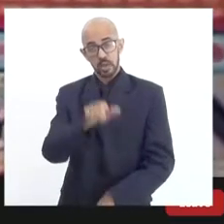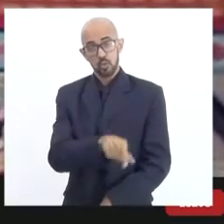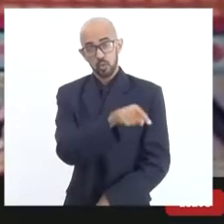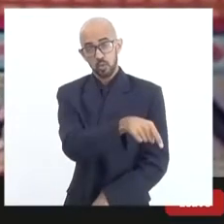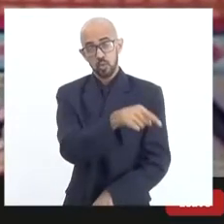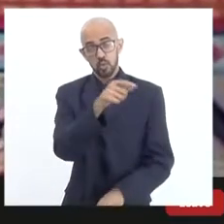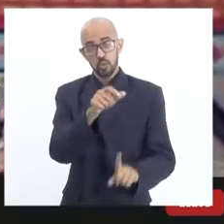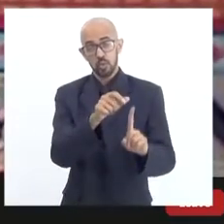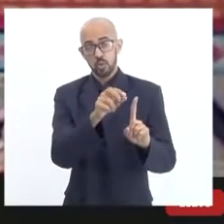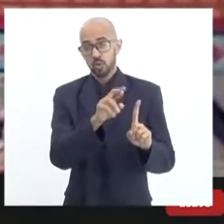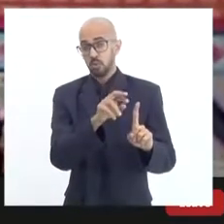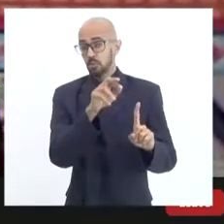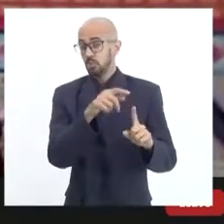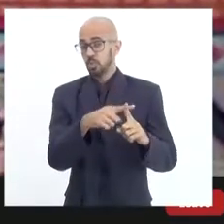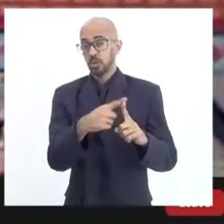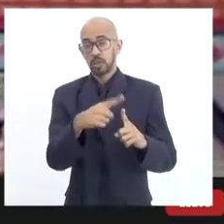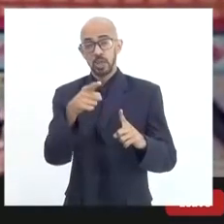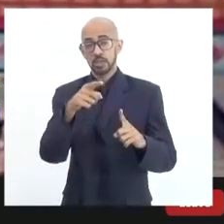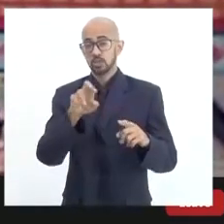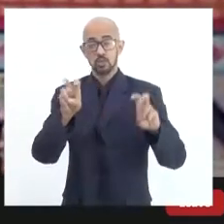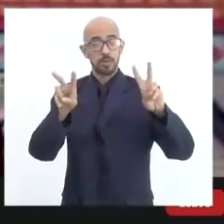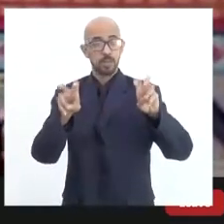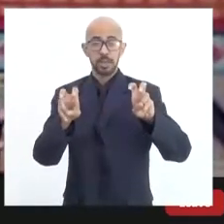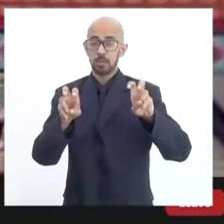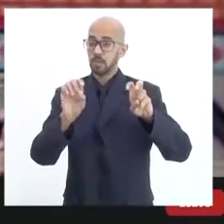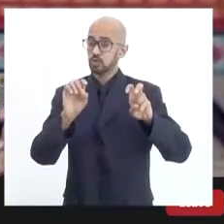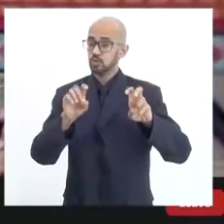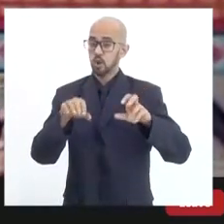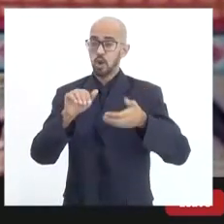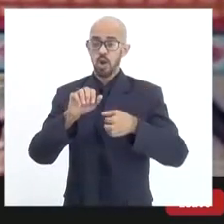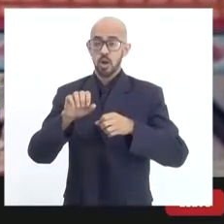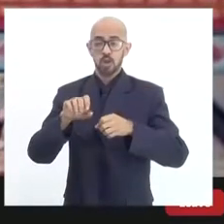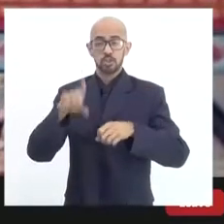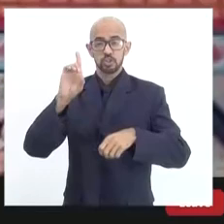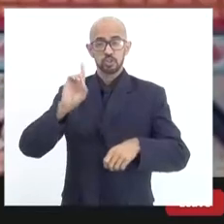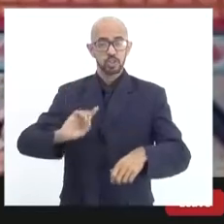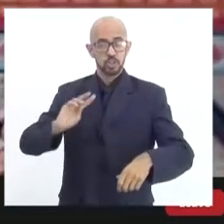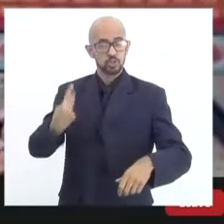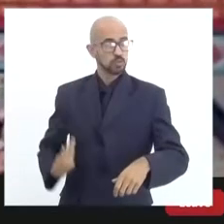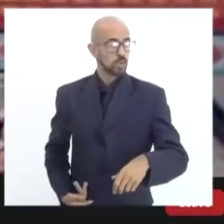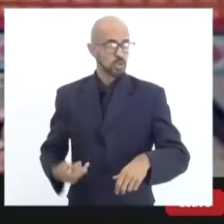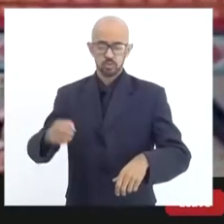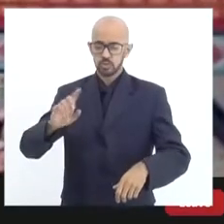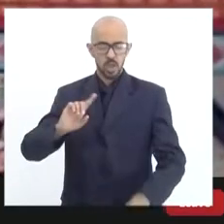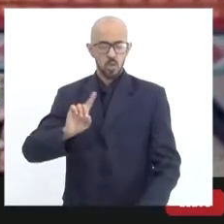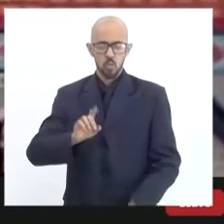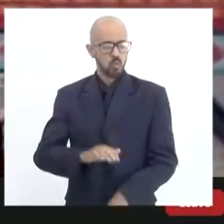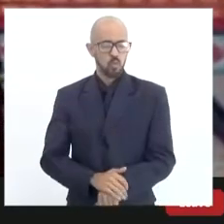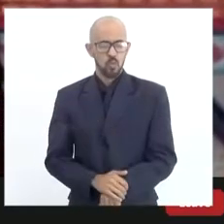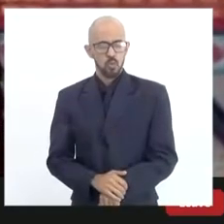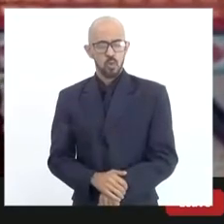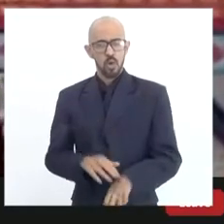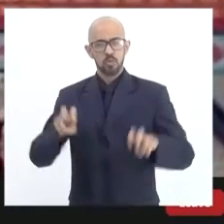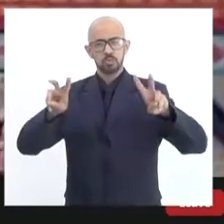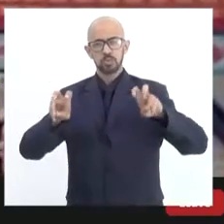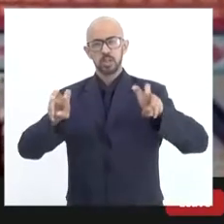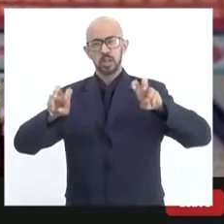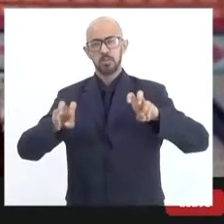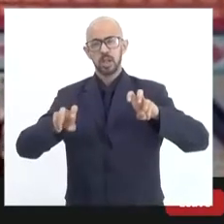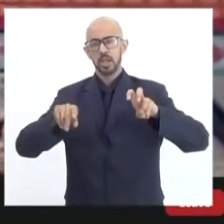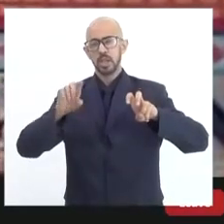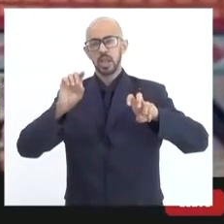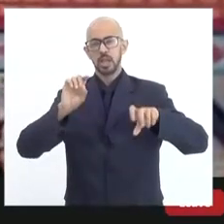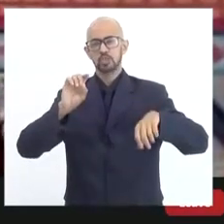um tema que perpasse somente a Secretaria Estadual de Direitos Humanos. Esse não é um tema que